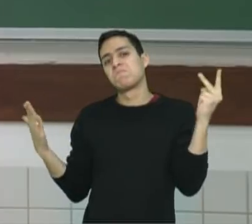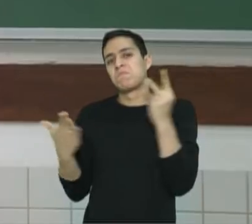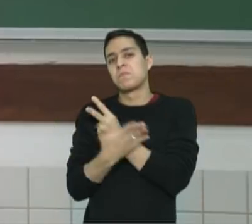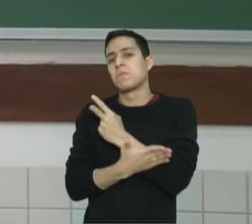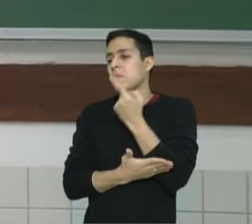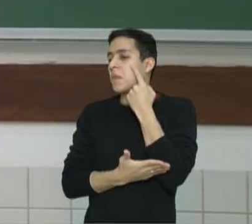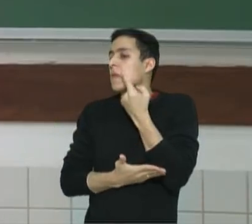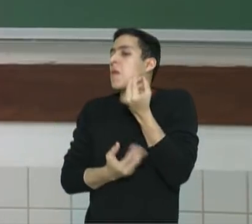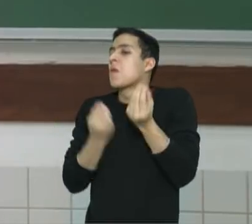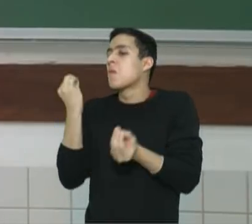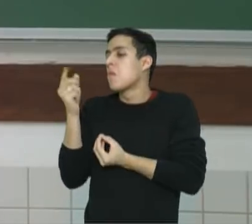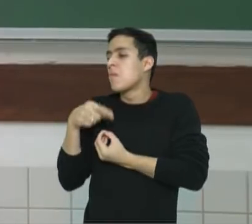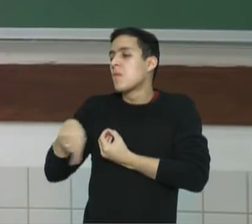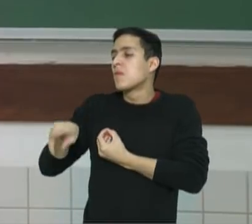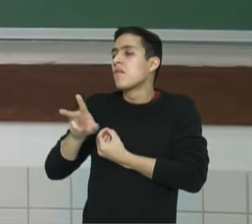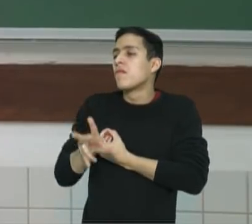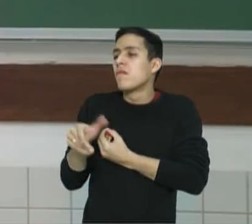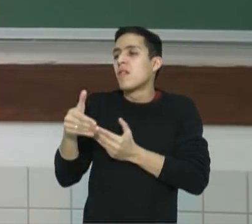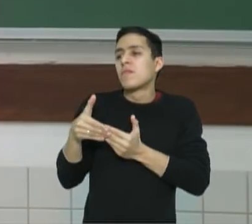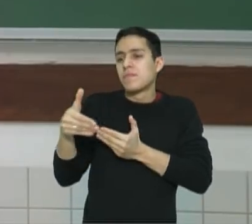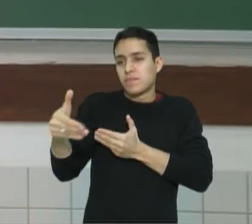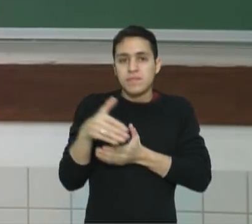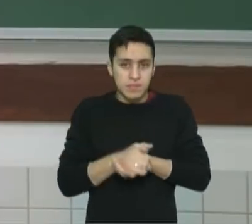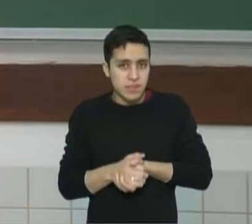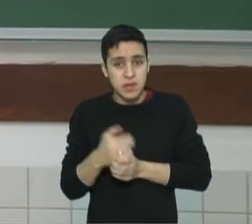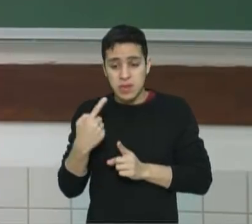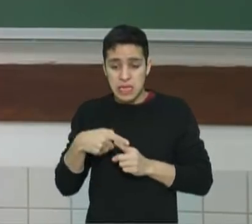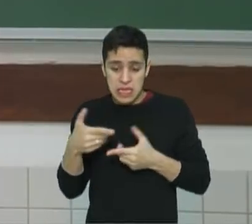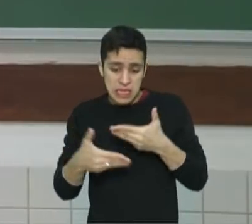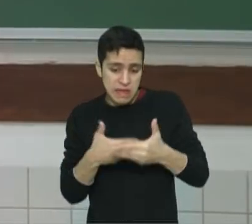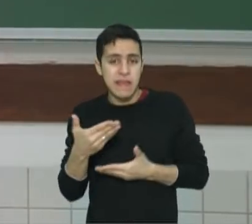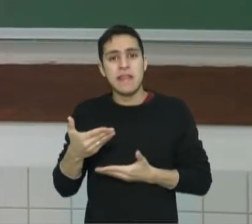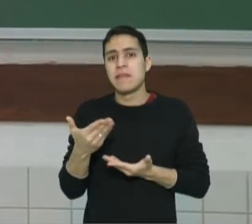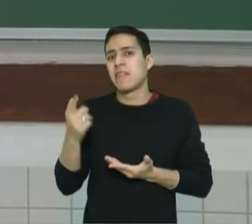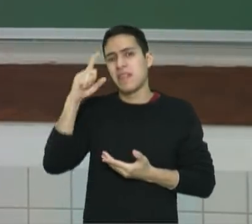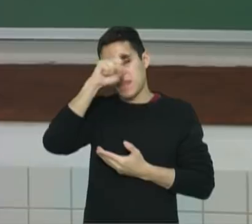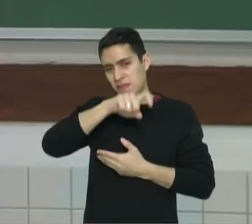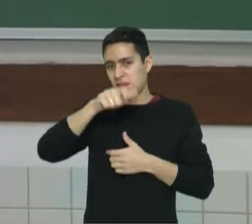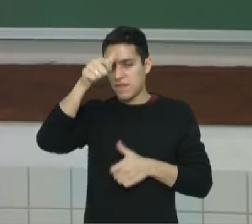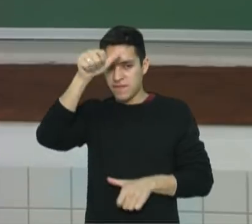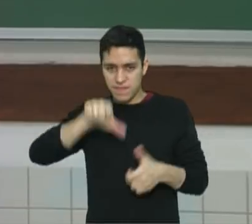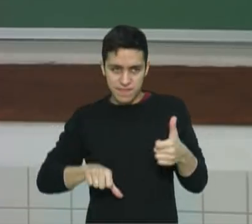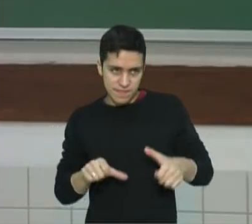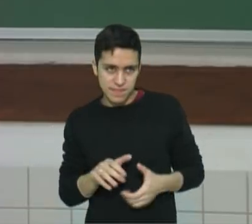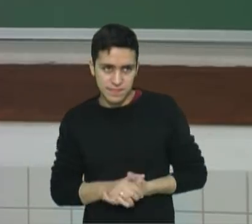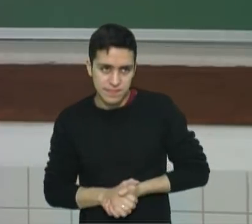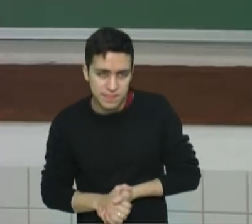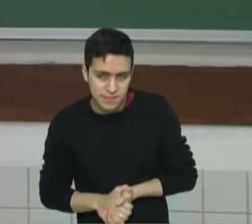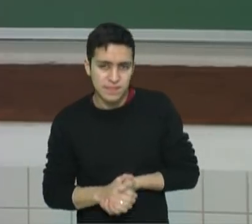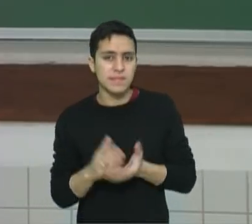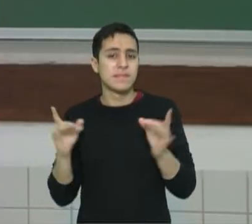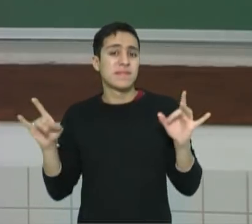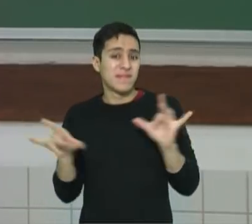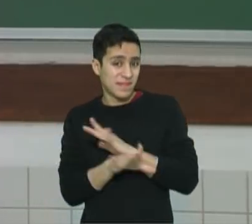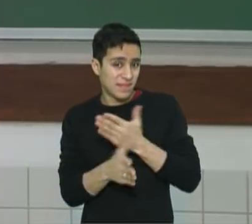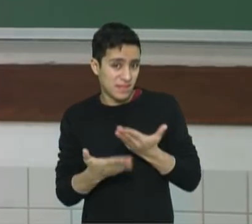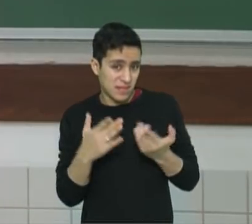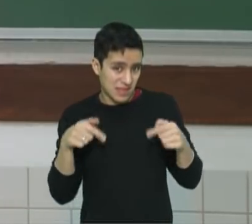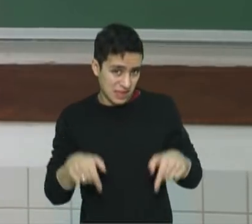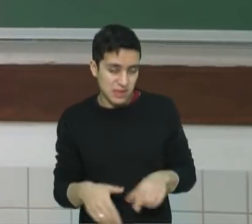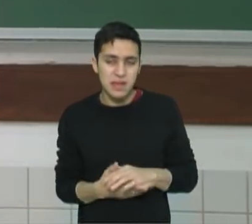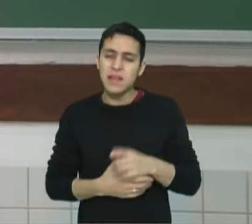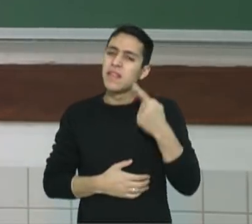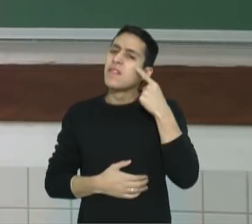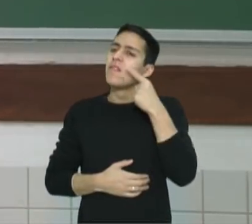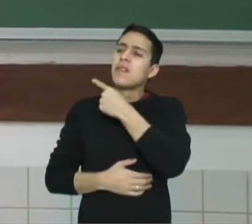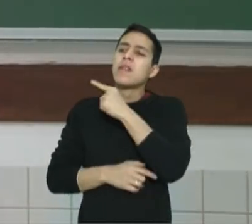é que isso vai se estruturar. Porque dentro do processo é muito difícil a gente fazer uma avaliação. Para a gente terminar, vamos ver o